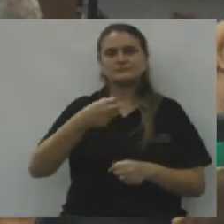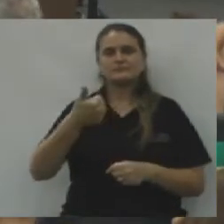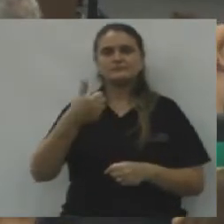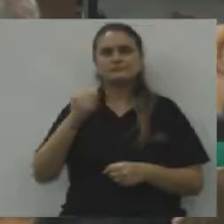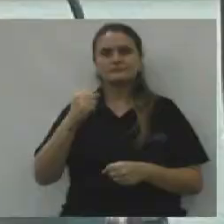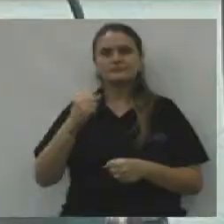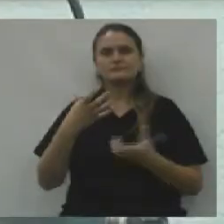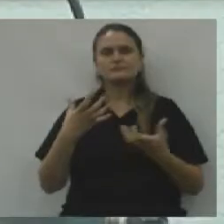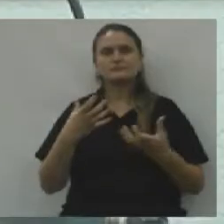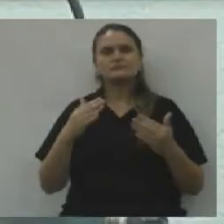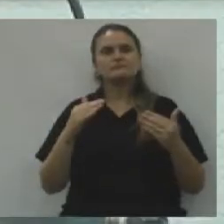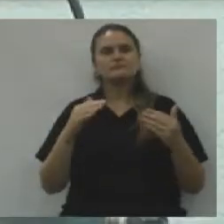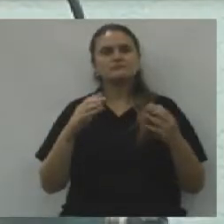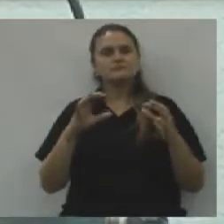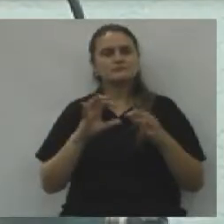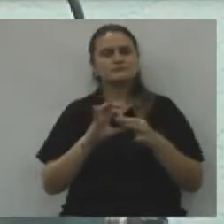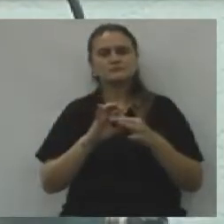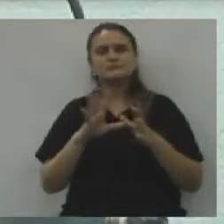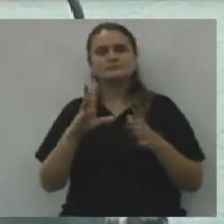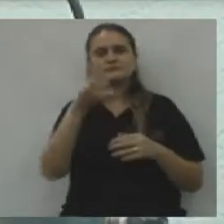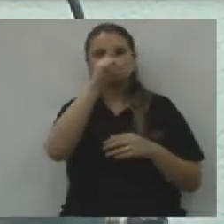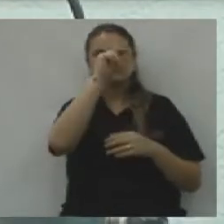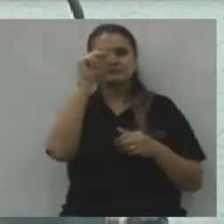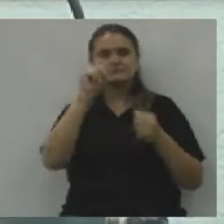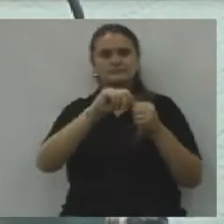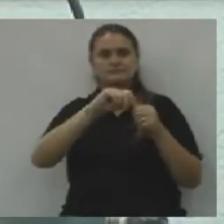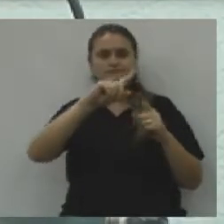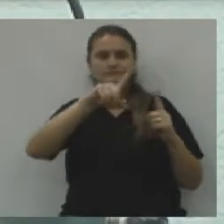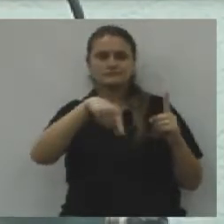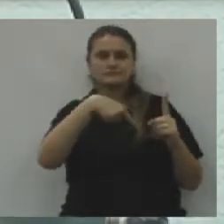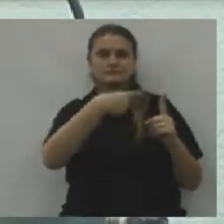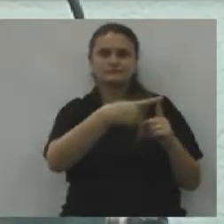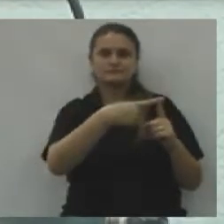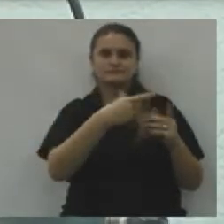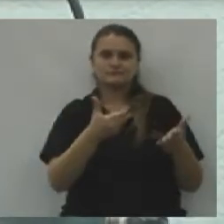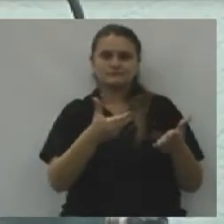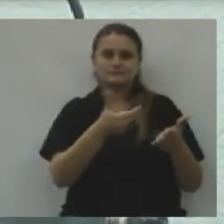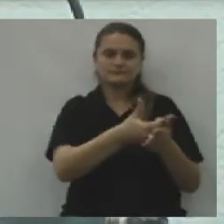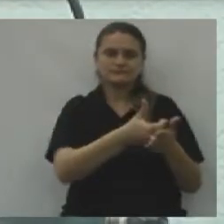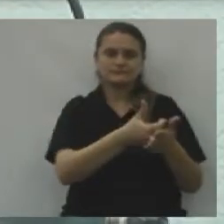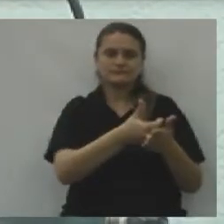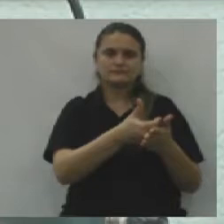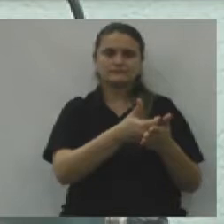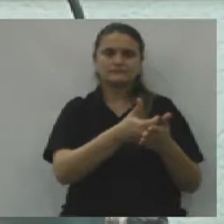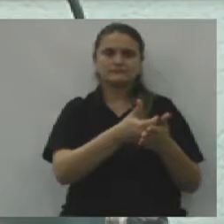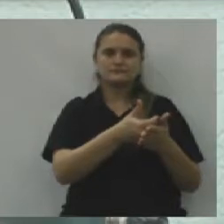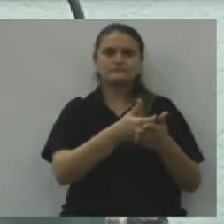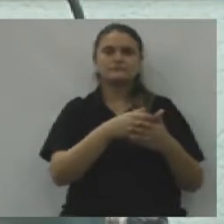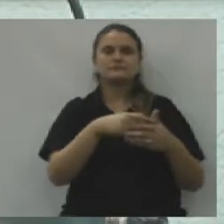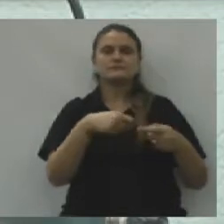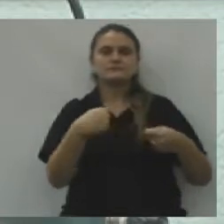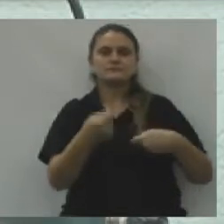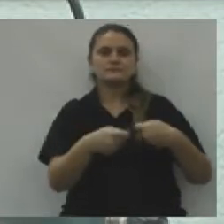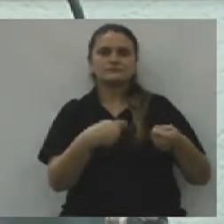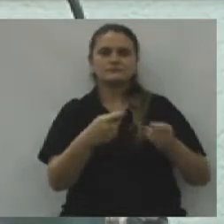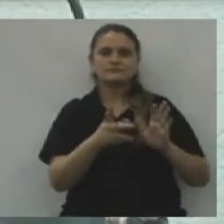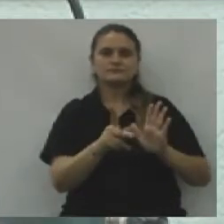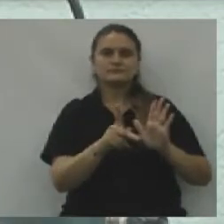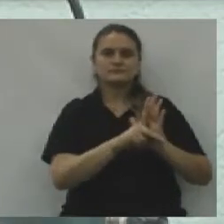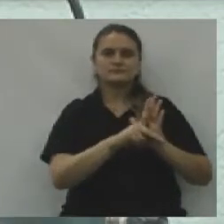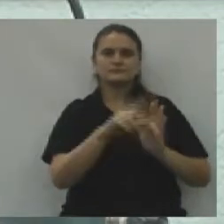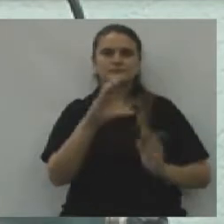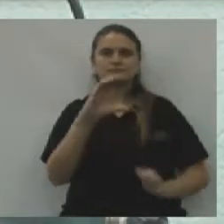10/2018. Autoriza o Executivo Municipal a efetuar a abertura de crédito adicional suplementar no orçamento próprio